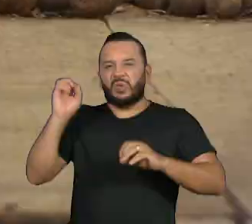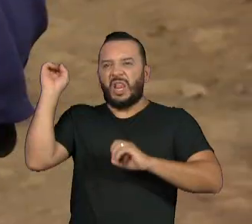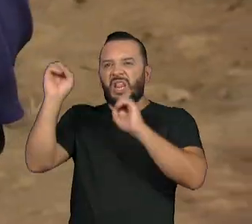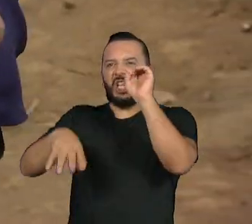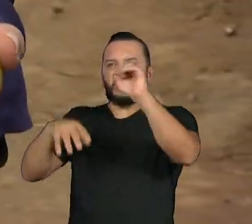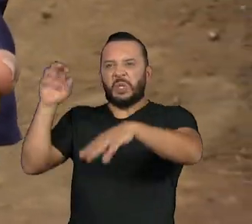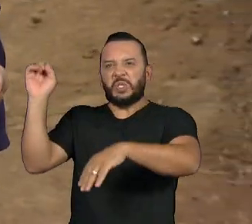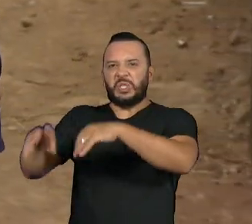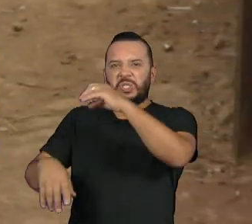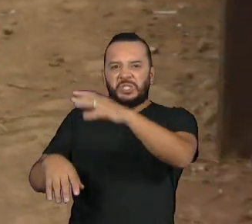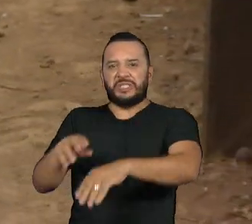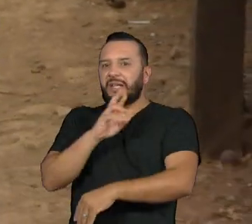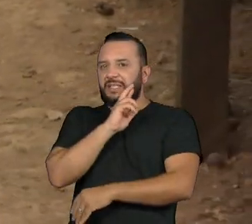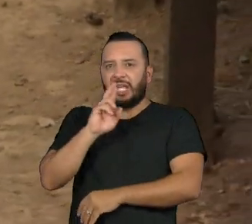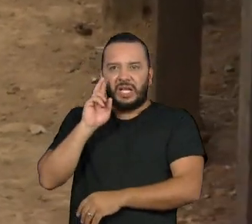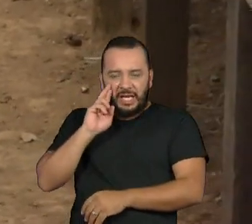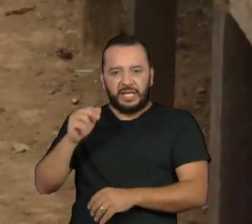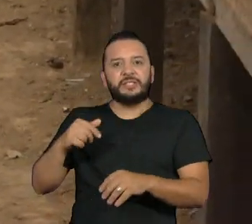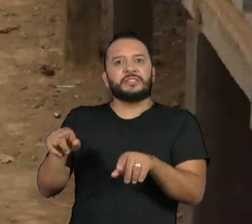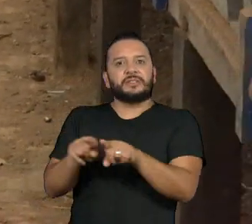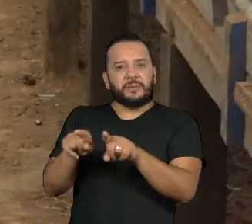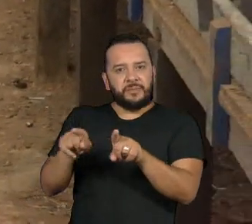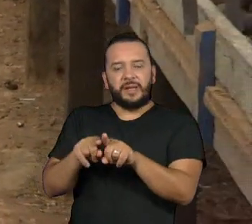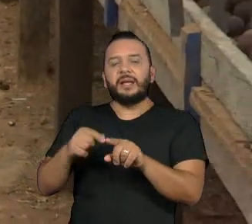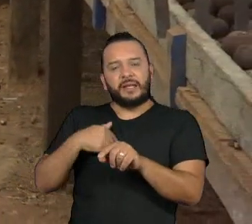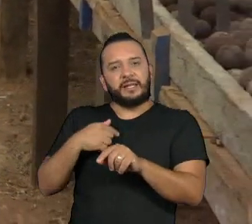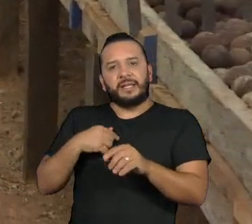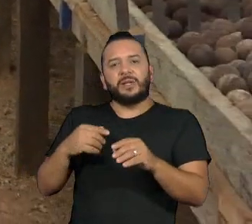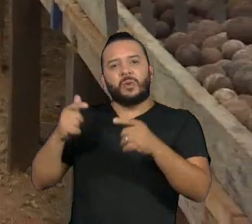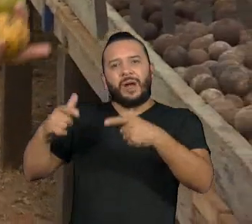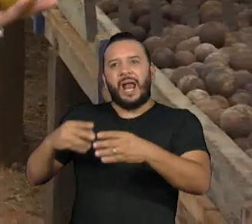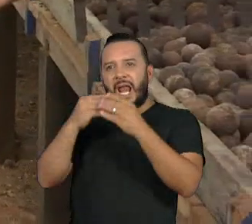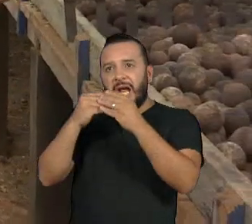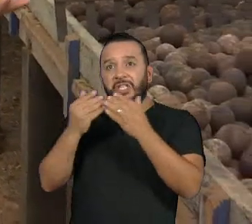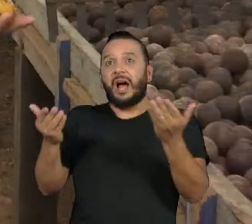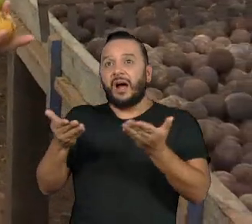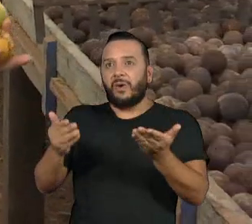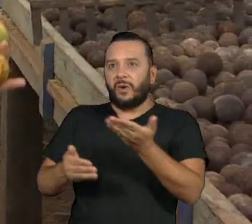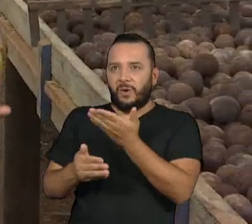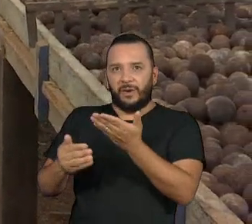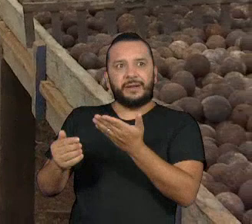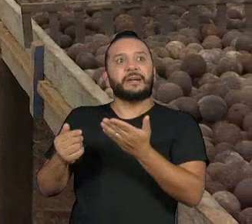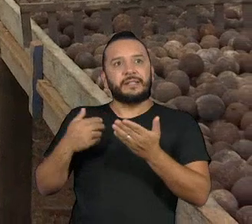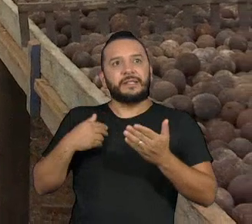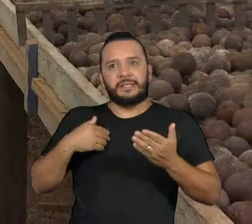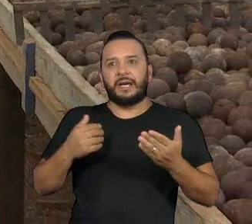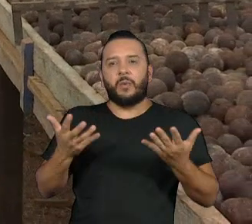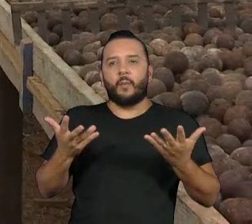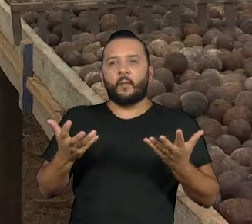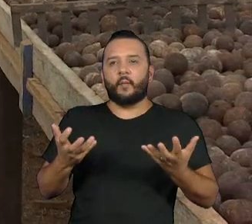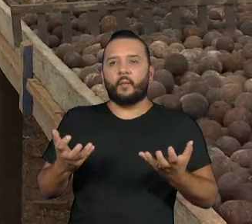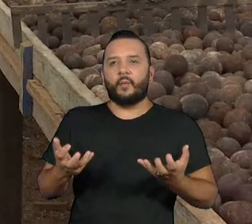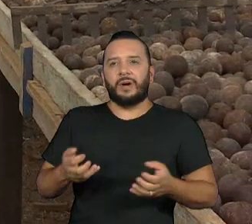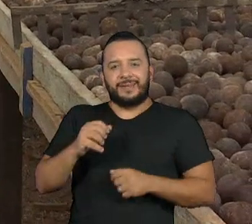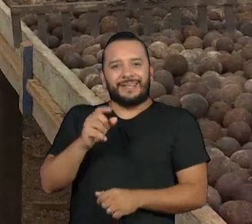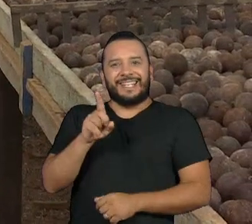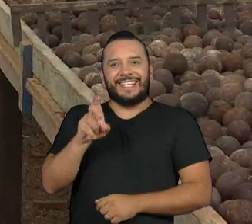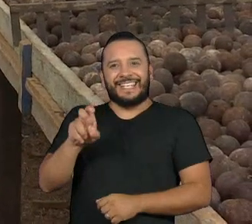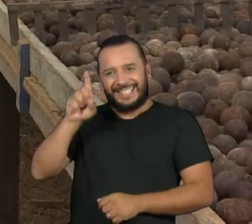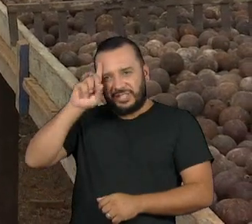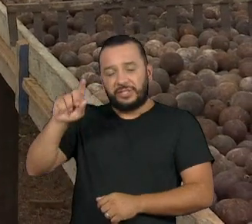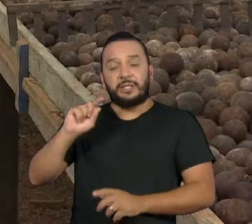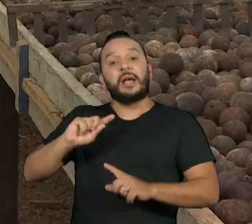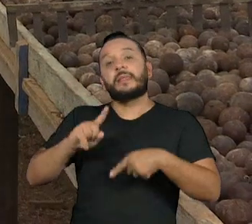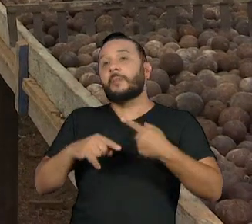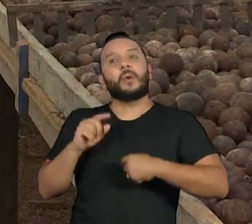lixo em restaurantes e lanchonetes, agora são secas em estufas como essa, por 15 dias, para